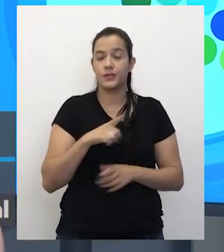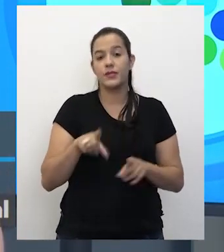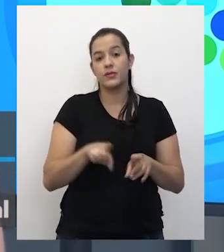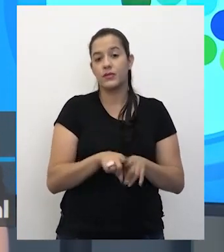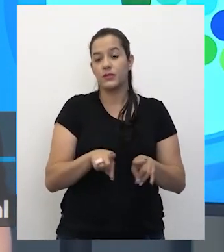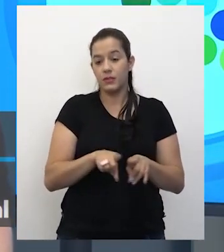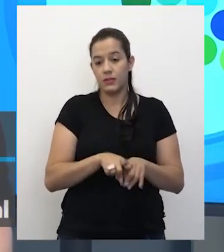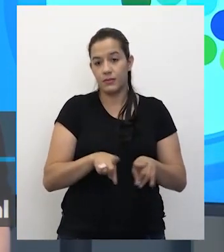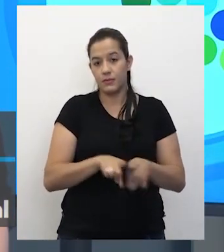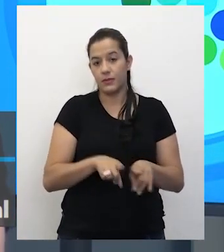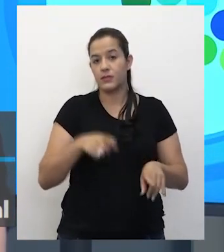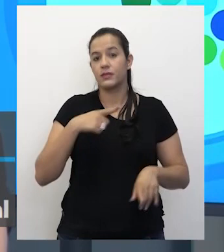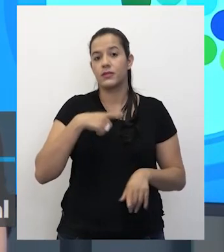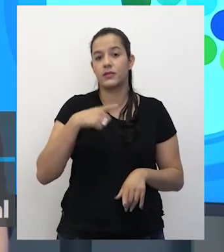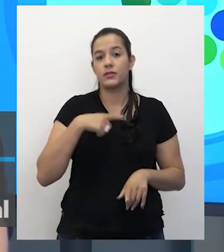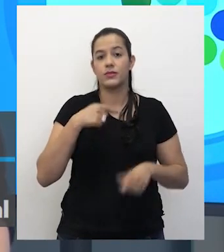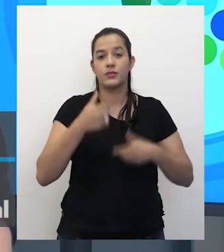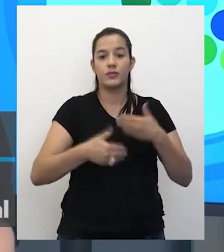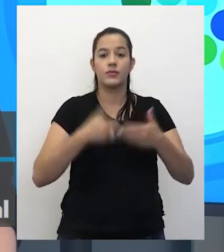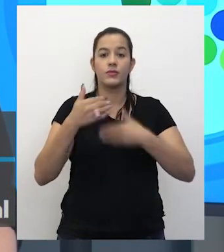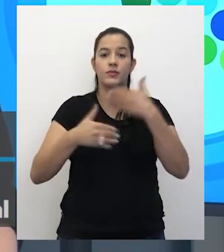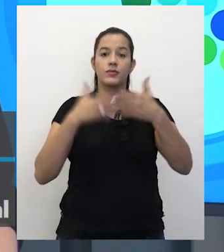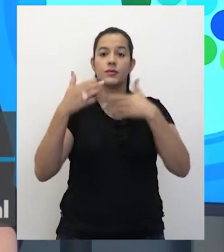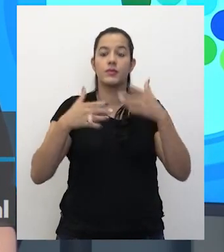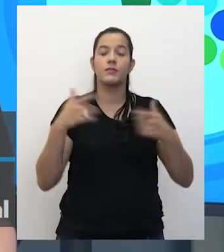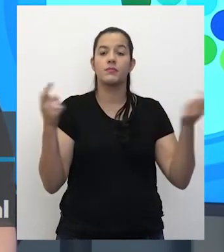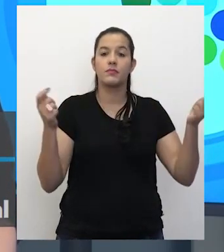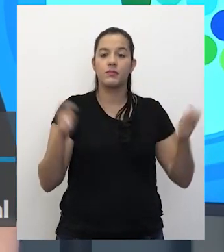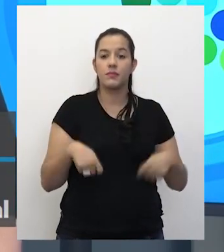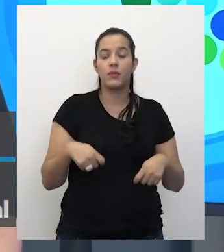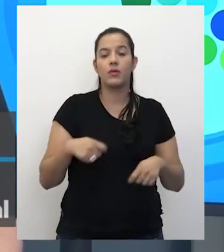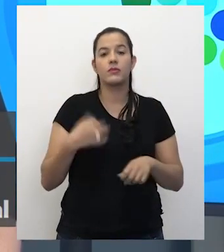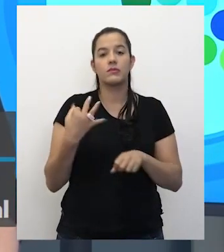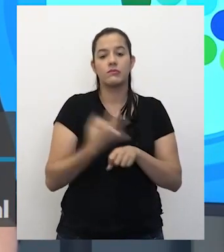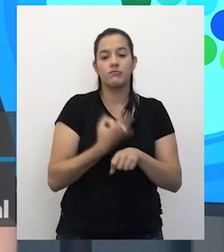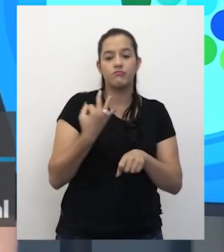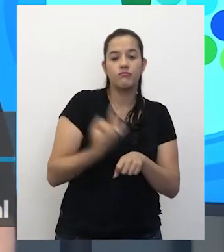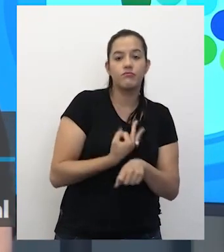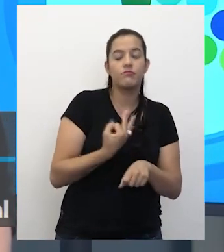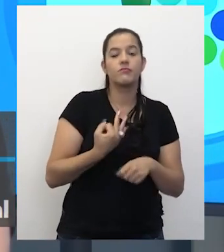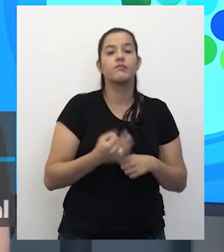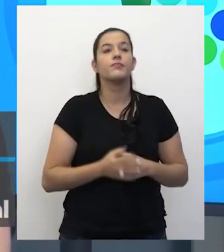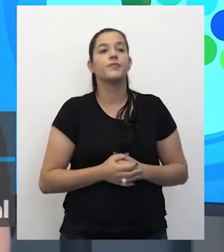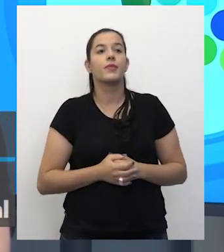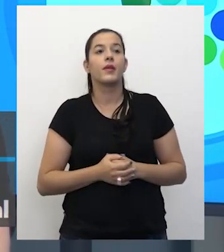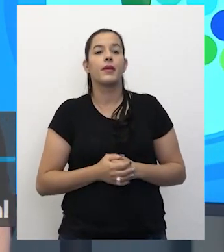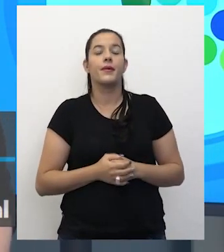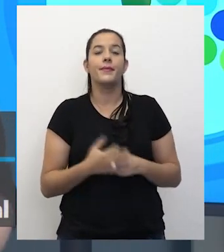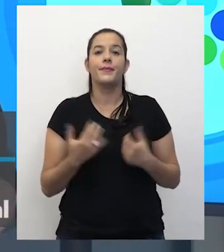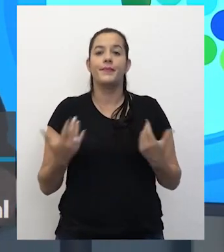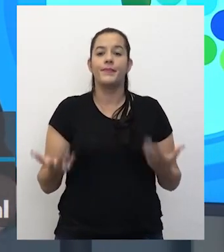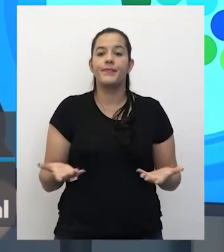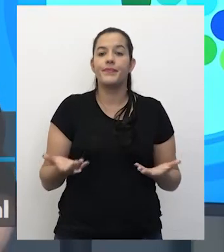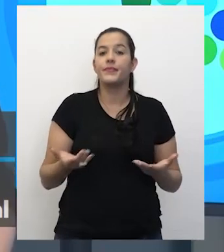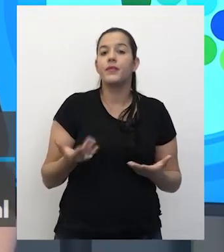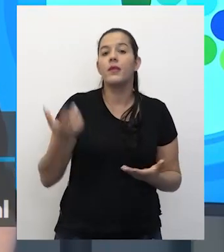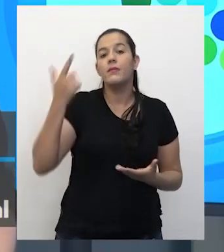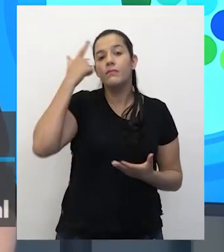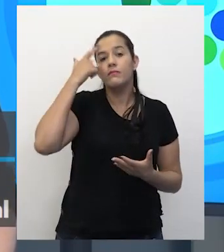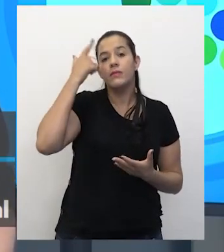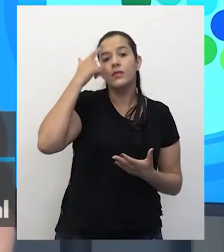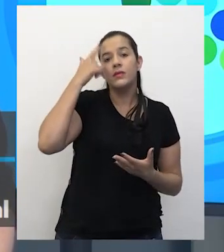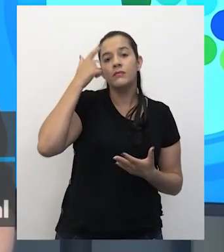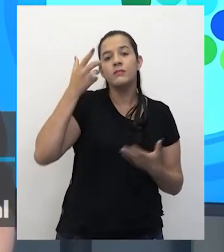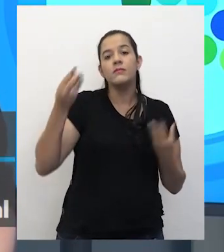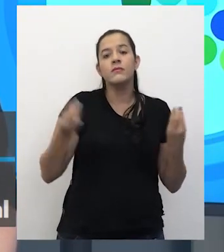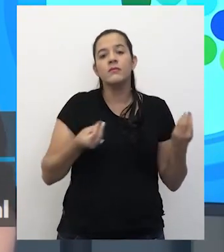se a gente conseguisse ir desenvolvendo uma certa capacidade de tolerar, né? De lidar um pouquinho melhor